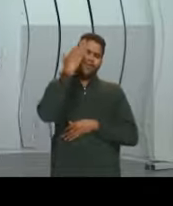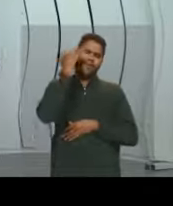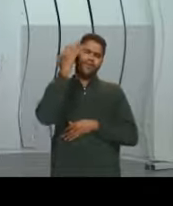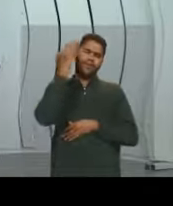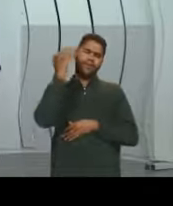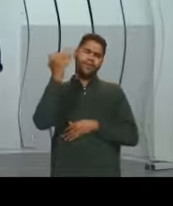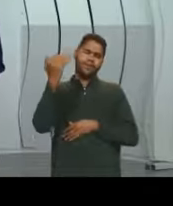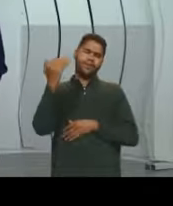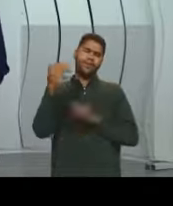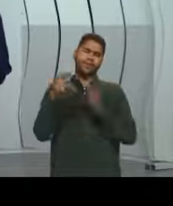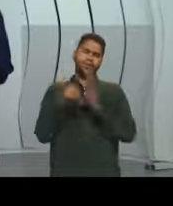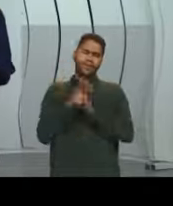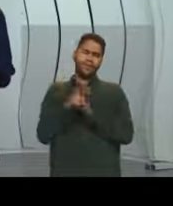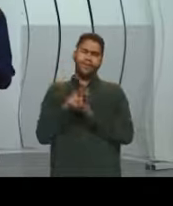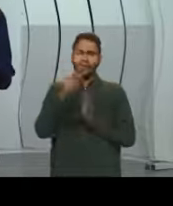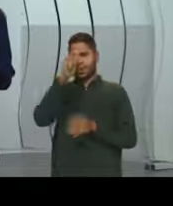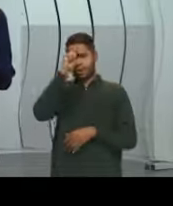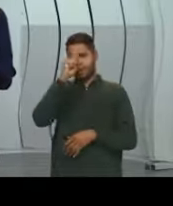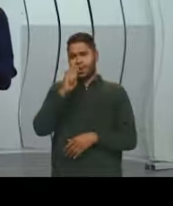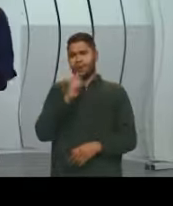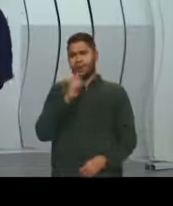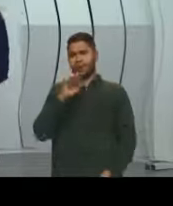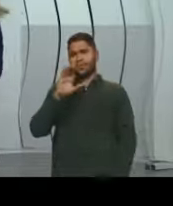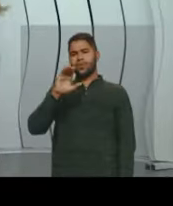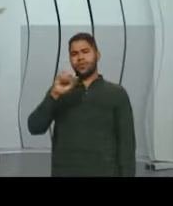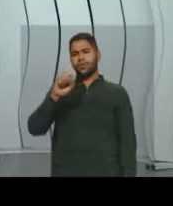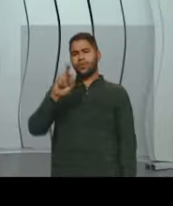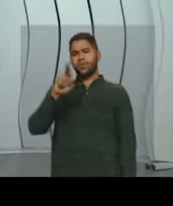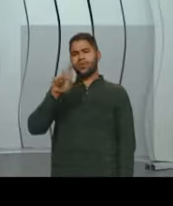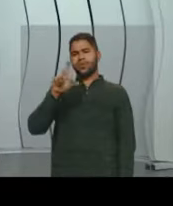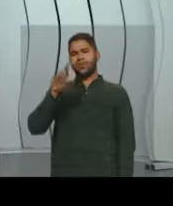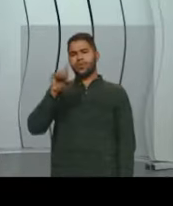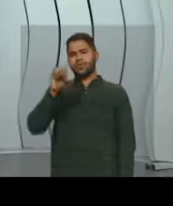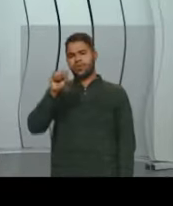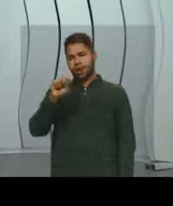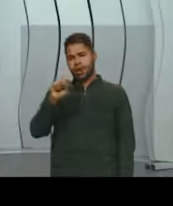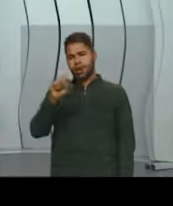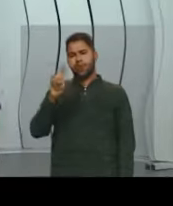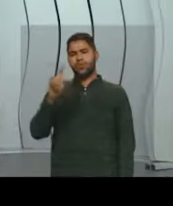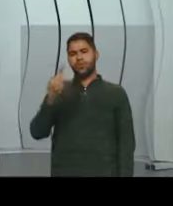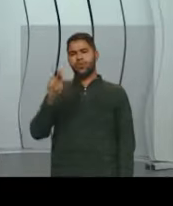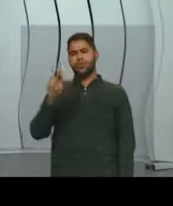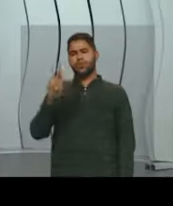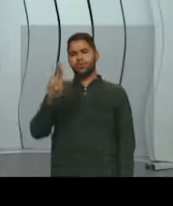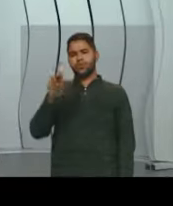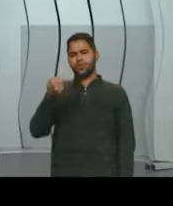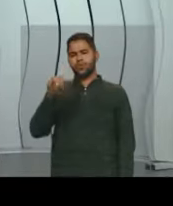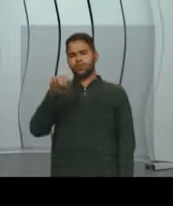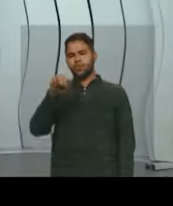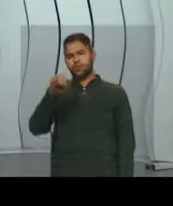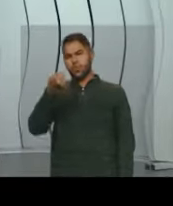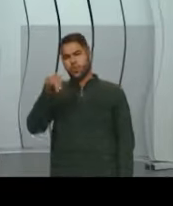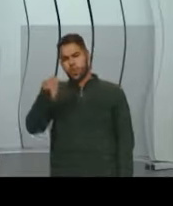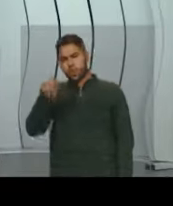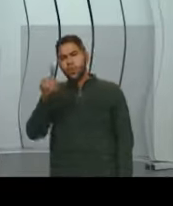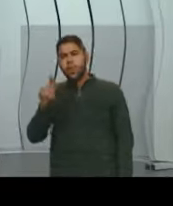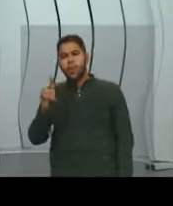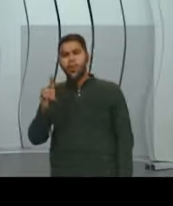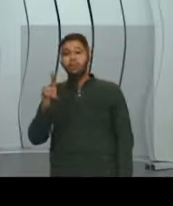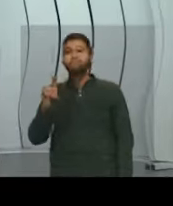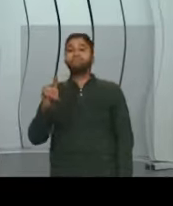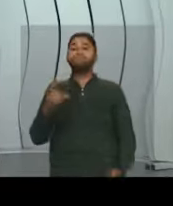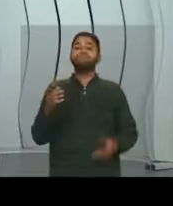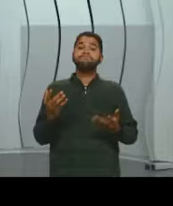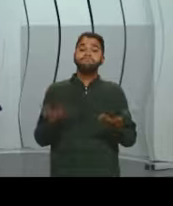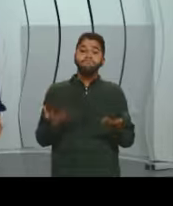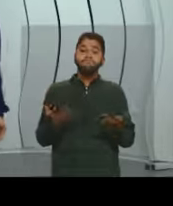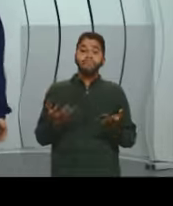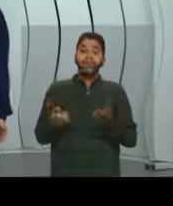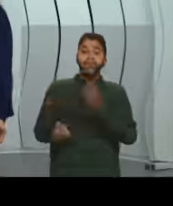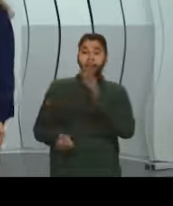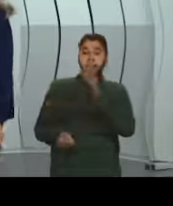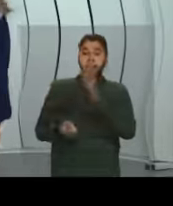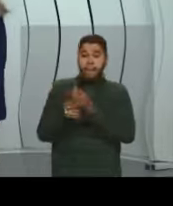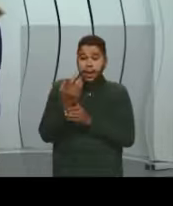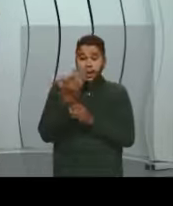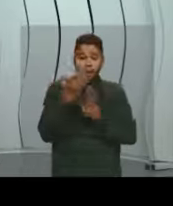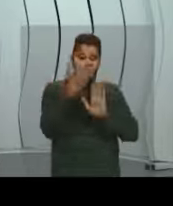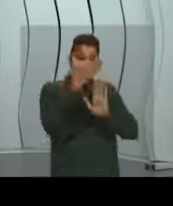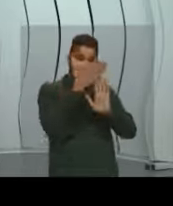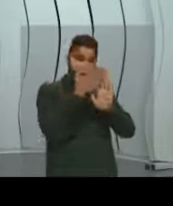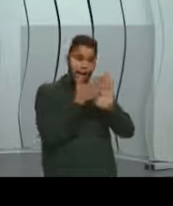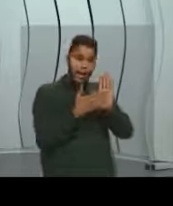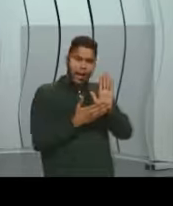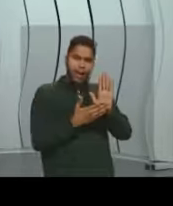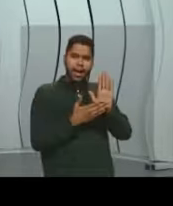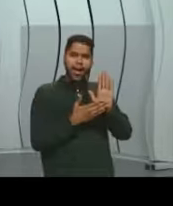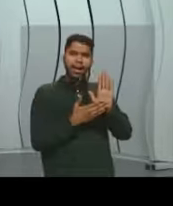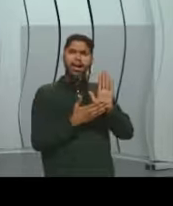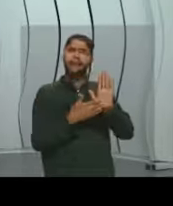de Carlos Drummond de Andrade. Então, aqui, para criar essa capa, né, ele colocou o